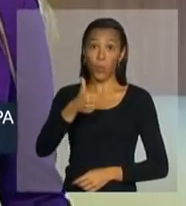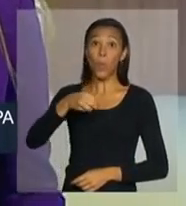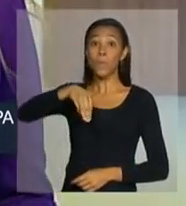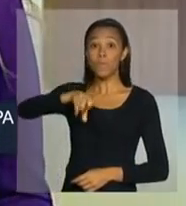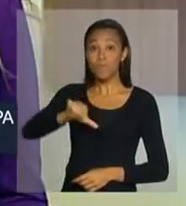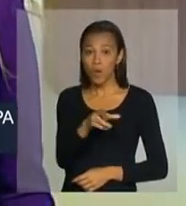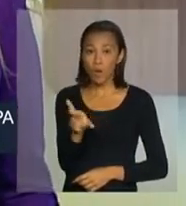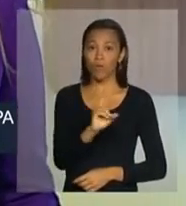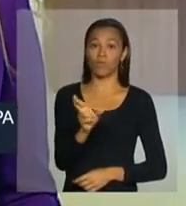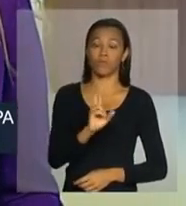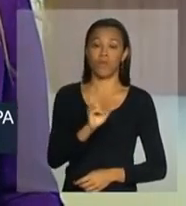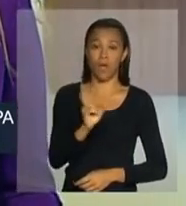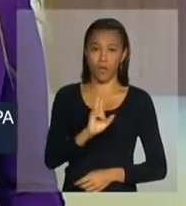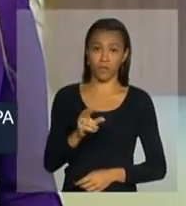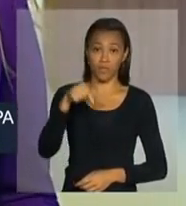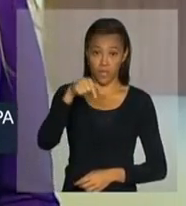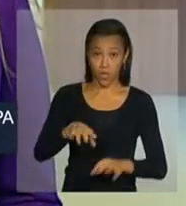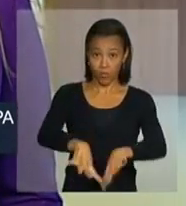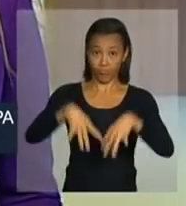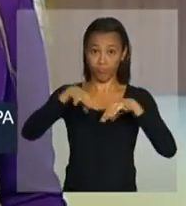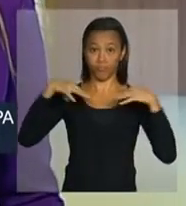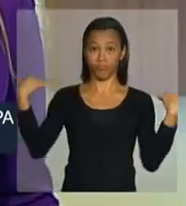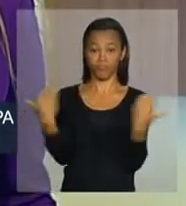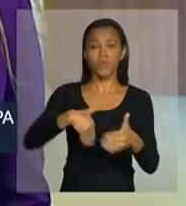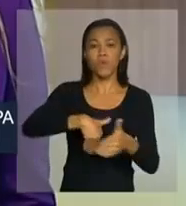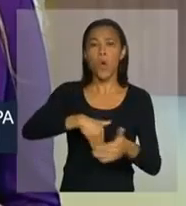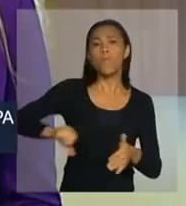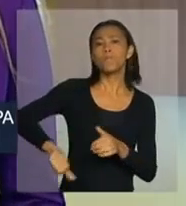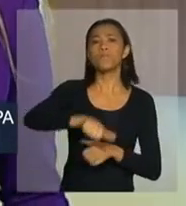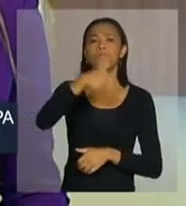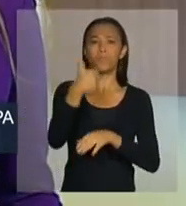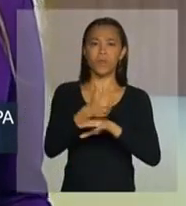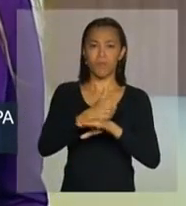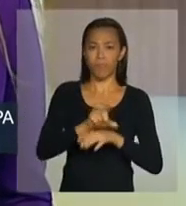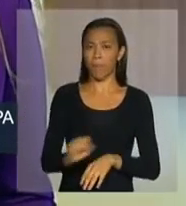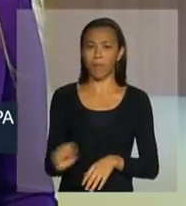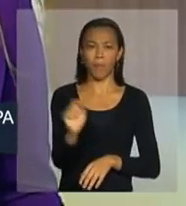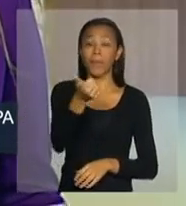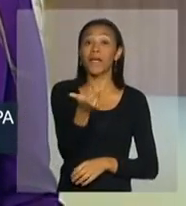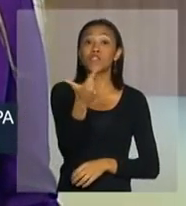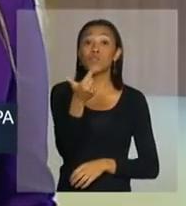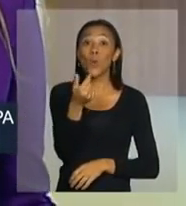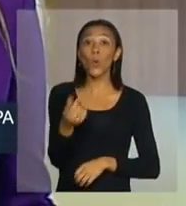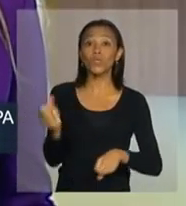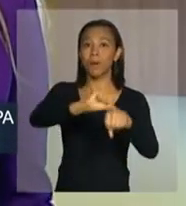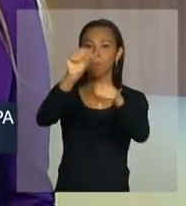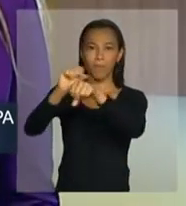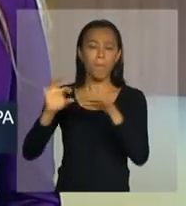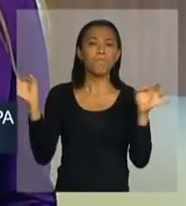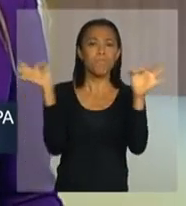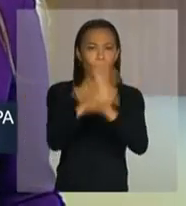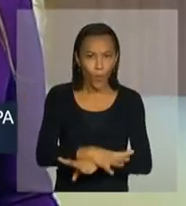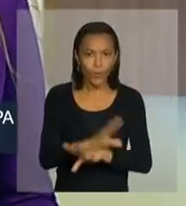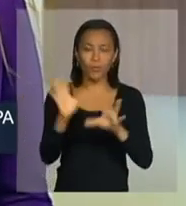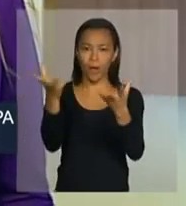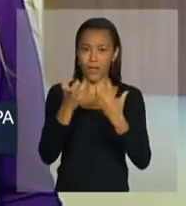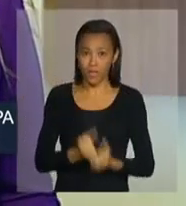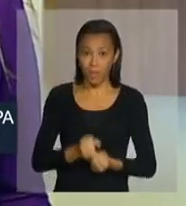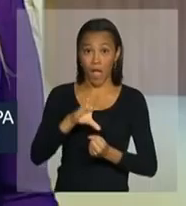milhões deais. O Castelão é o primeiro estádio das 12 cidades sedes a ficar pronto pra Copa das